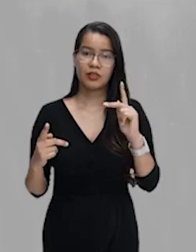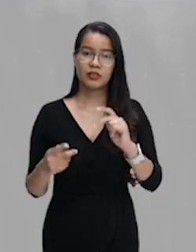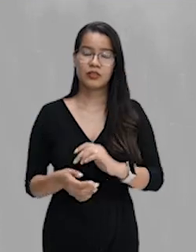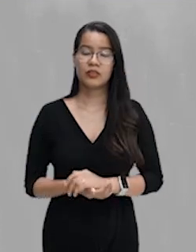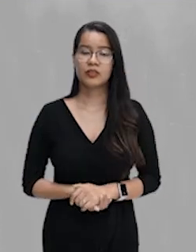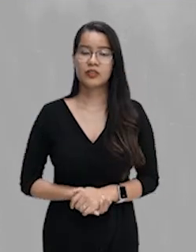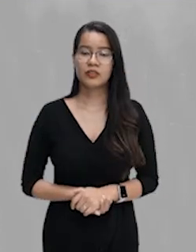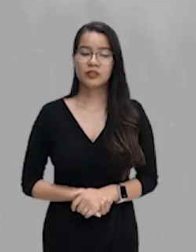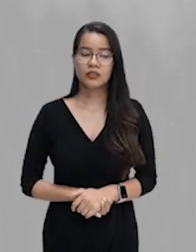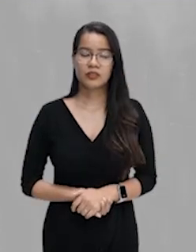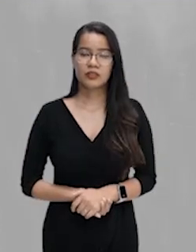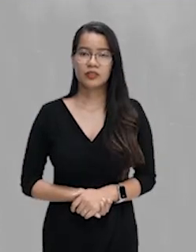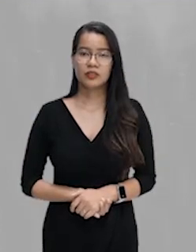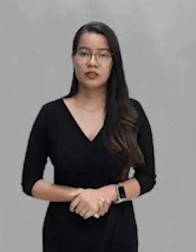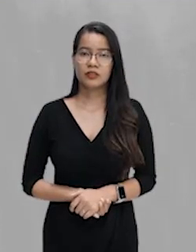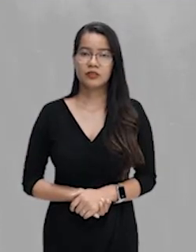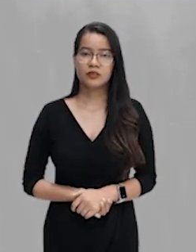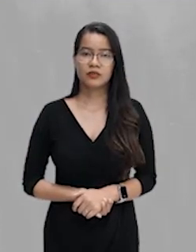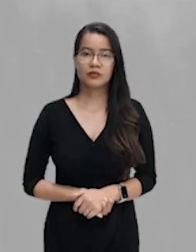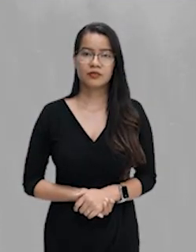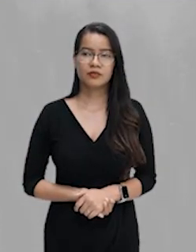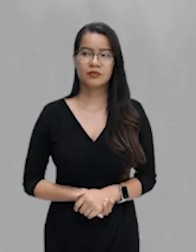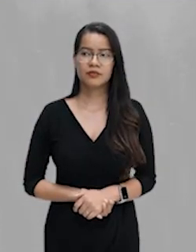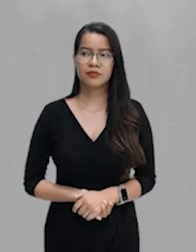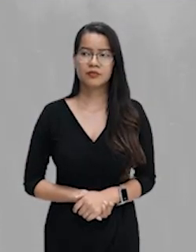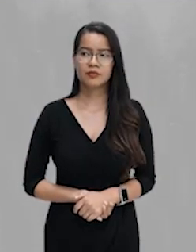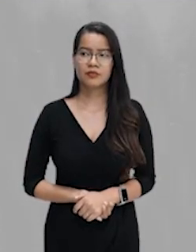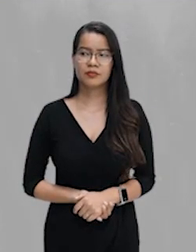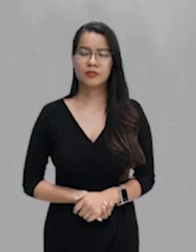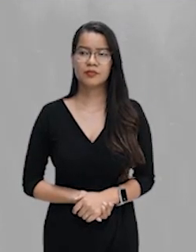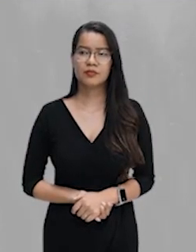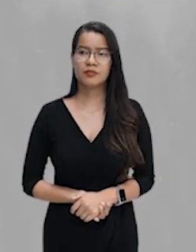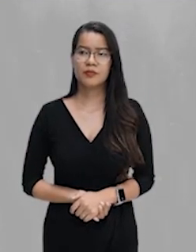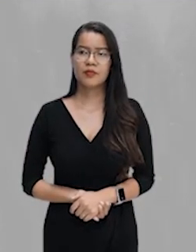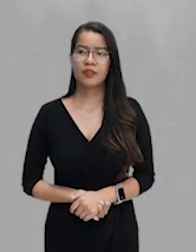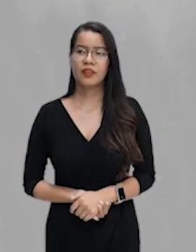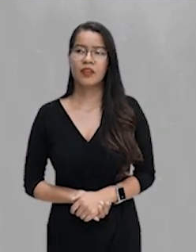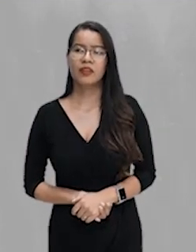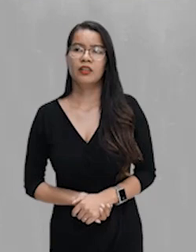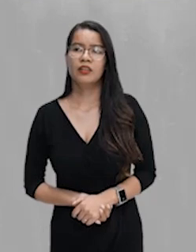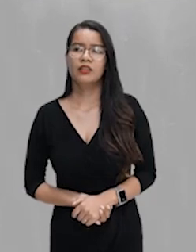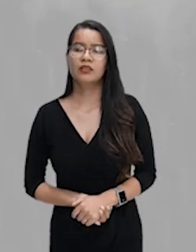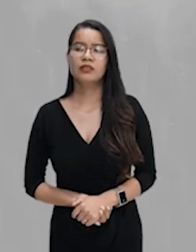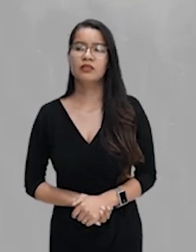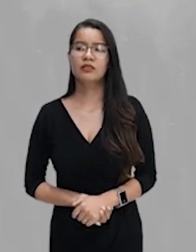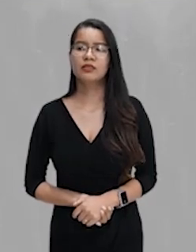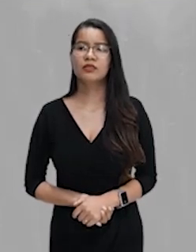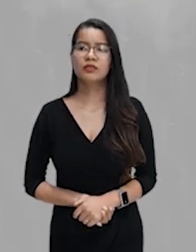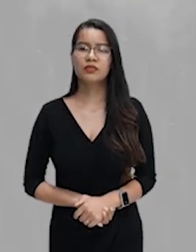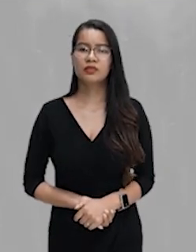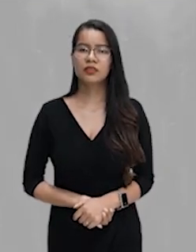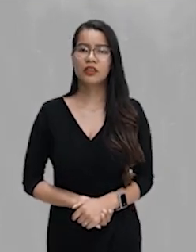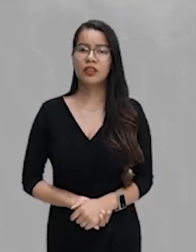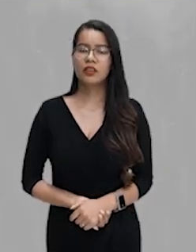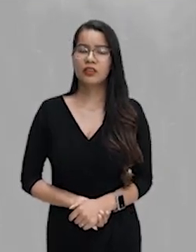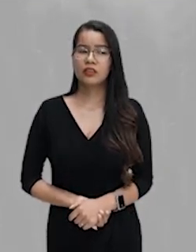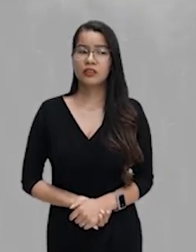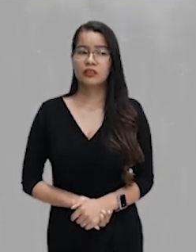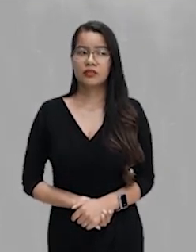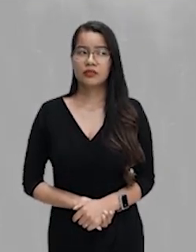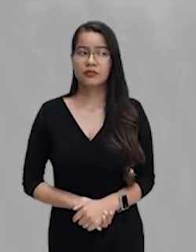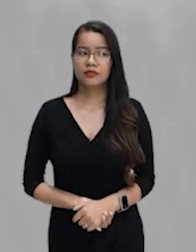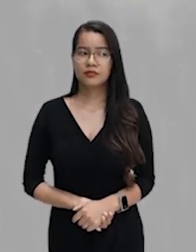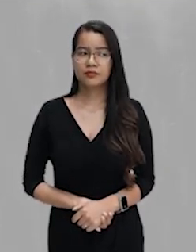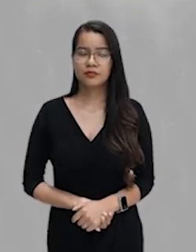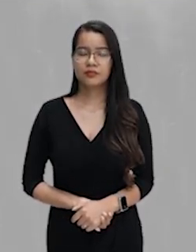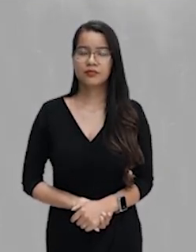Estavam agotados porque mucho. Então, estavam agotados porque ellos habían